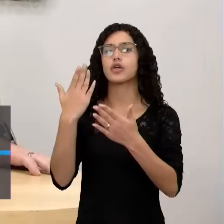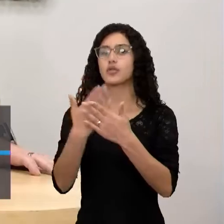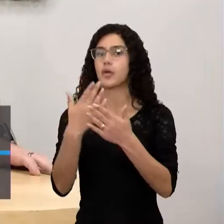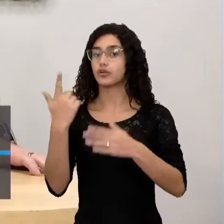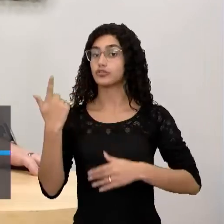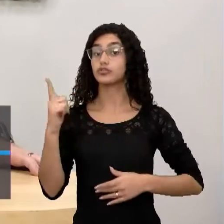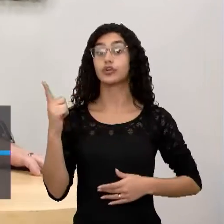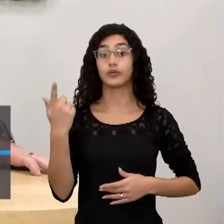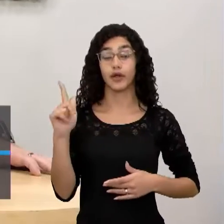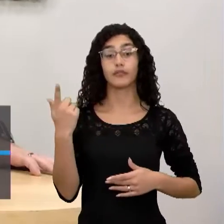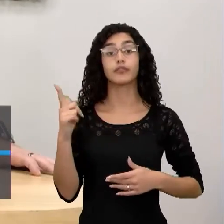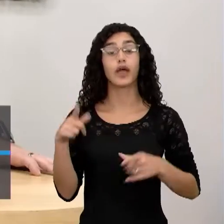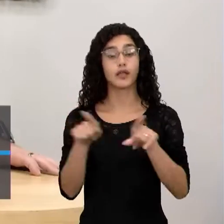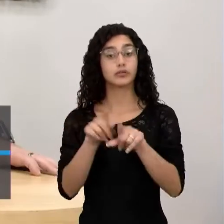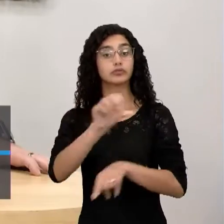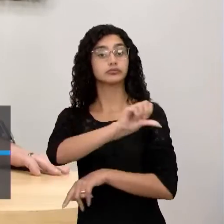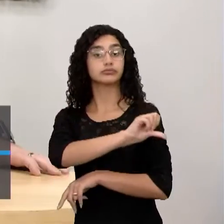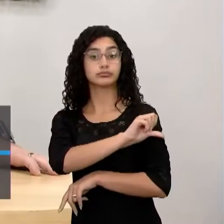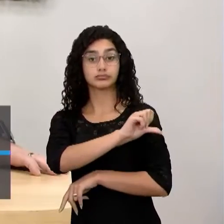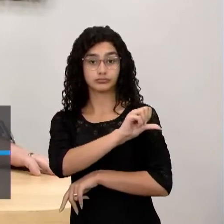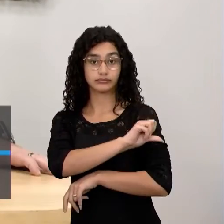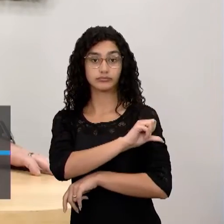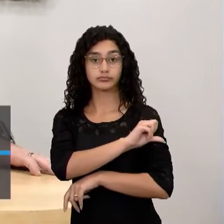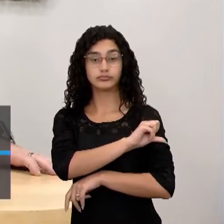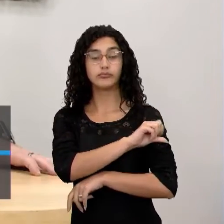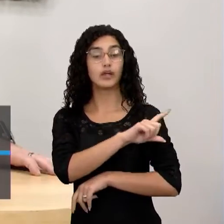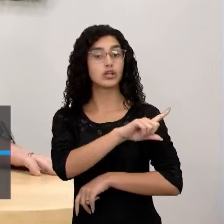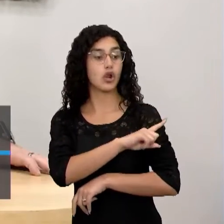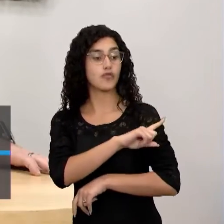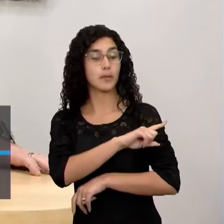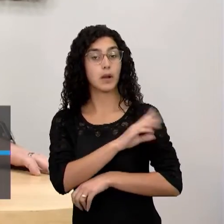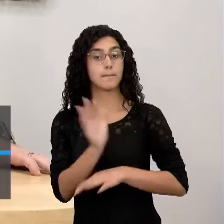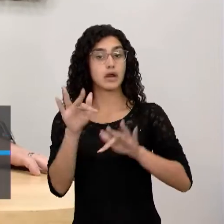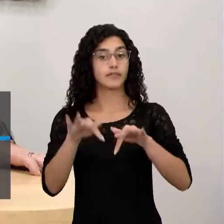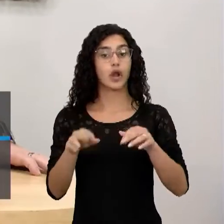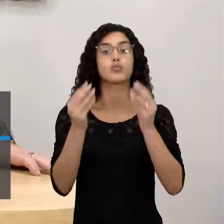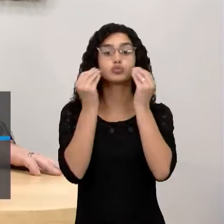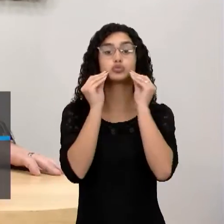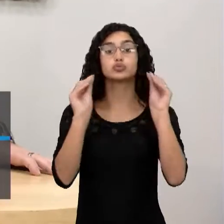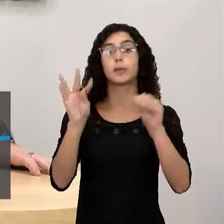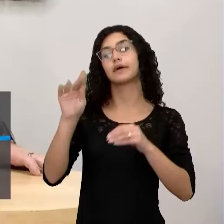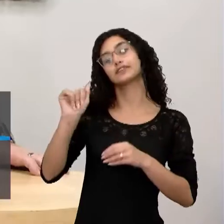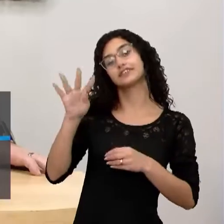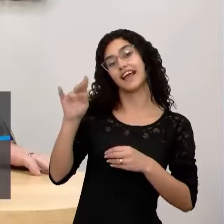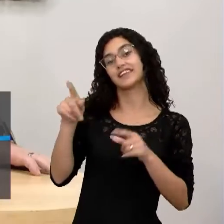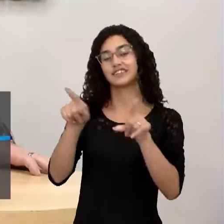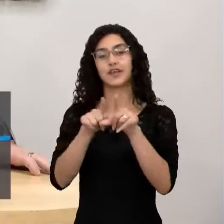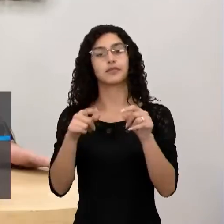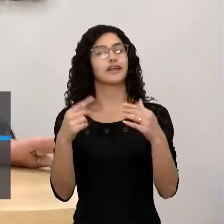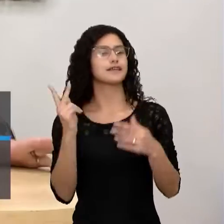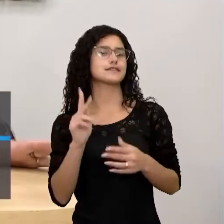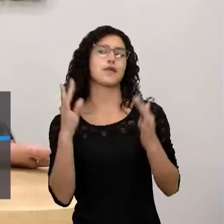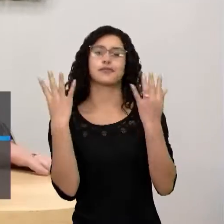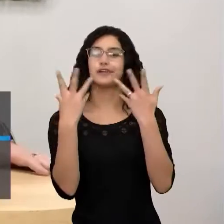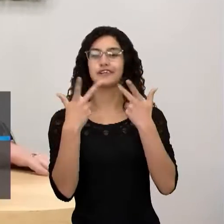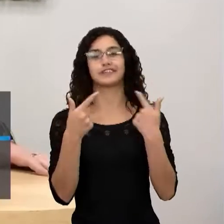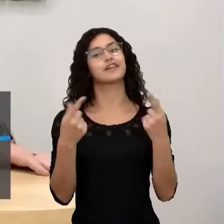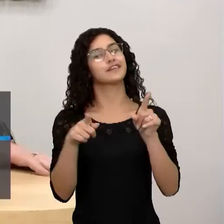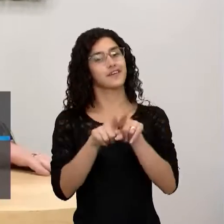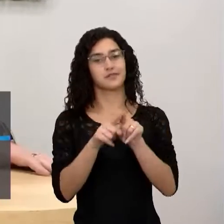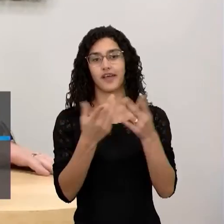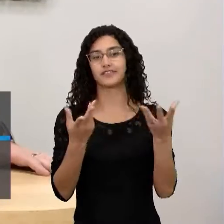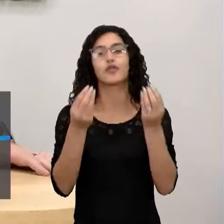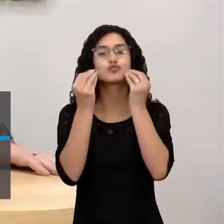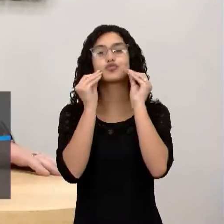de Geografia para os nonos anos do ensino fundamental dos anos finais. Um beijo, Tati, pra você, né? Sempre me elogiando, né? O mínimo que eu posso